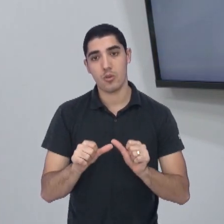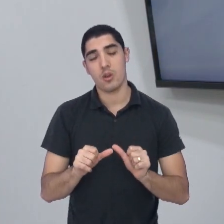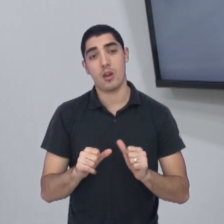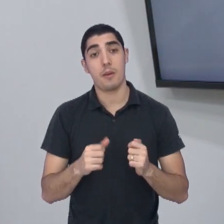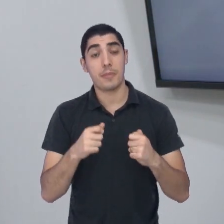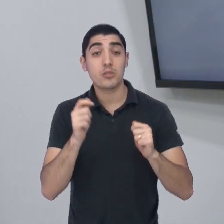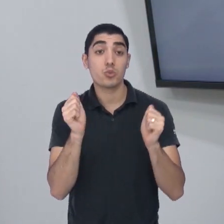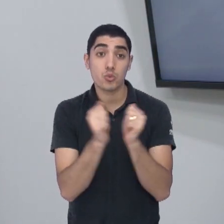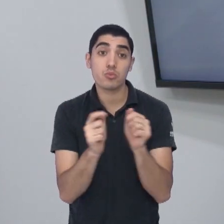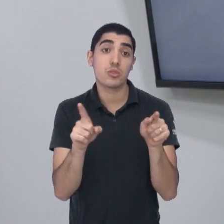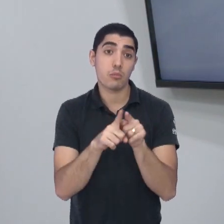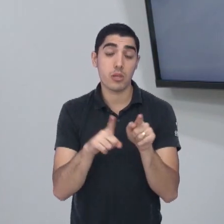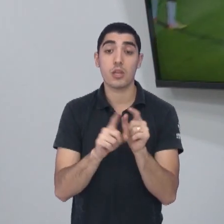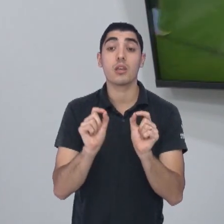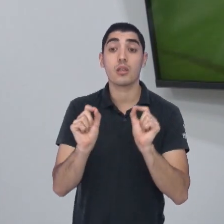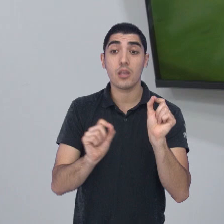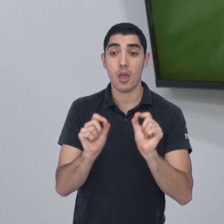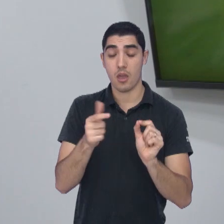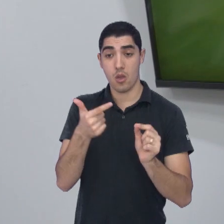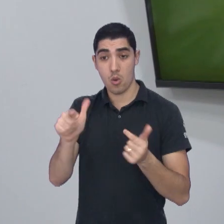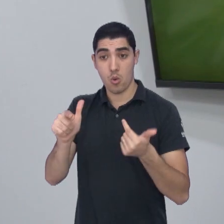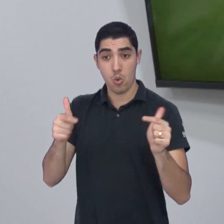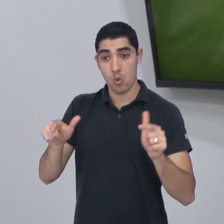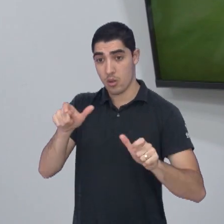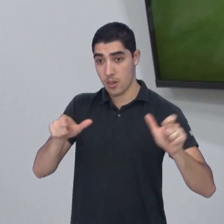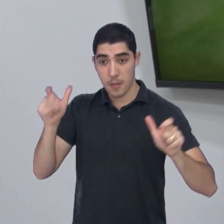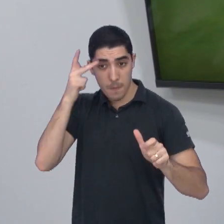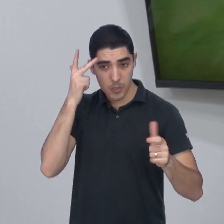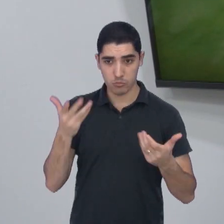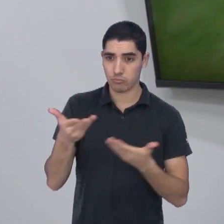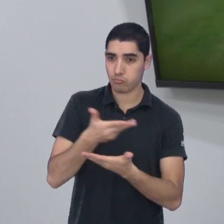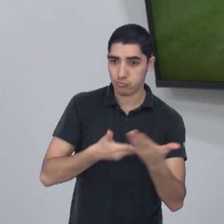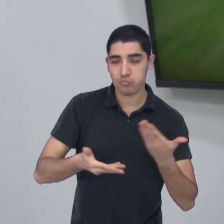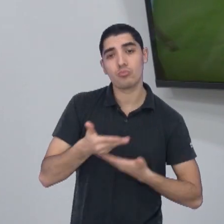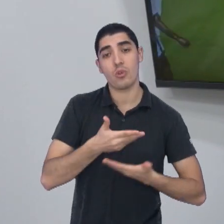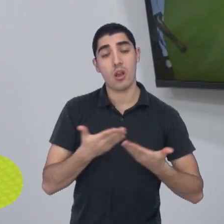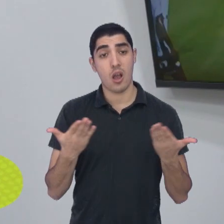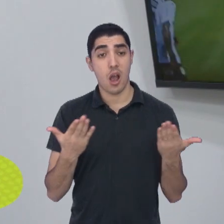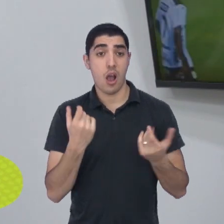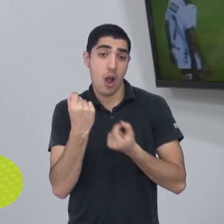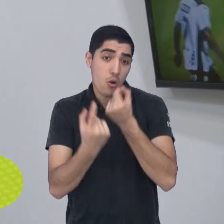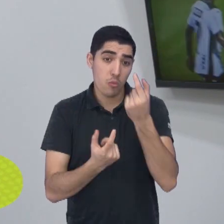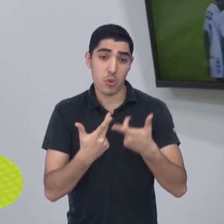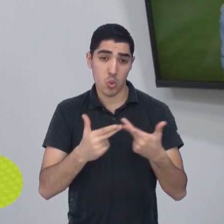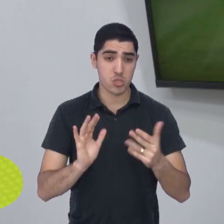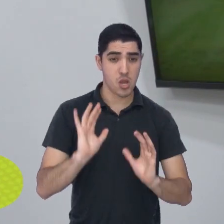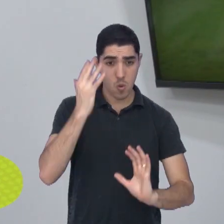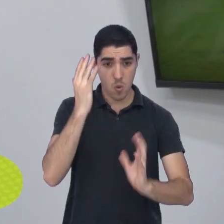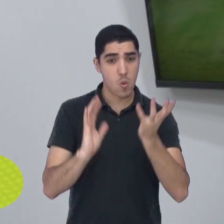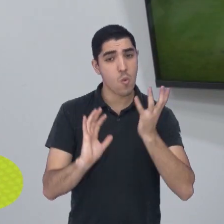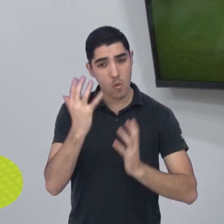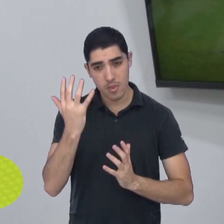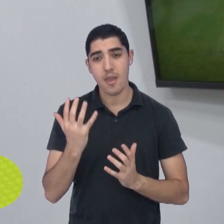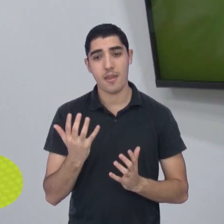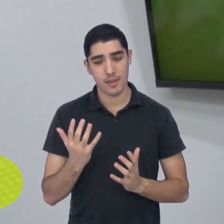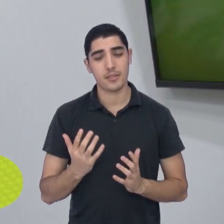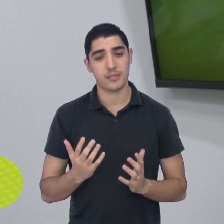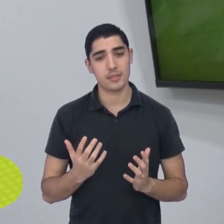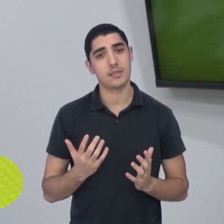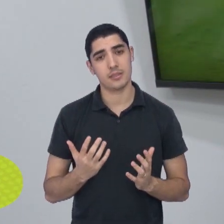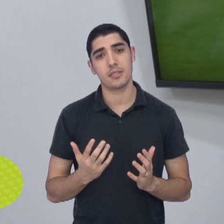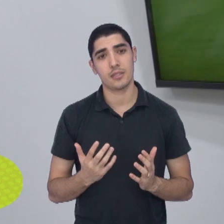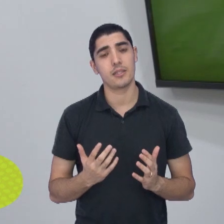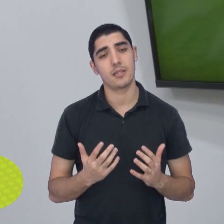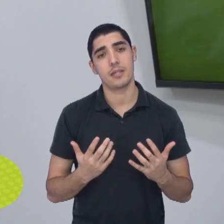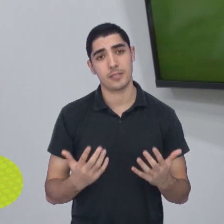né? E existia aqui algumas outras situações. A gente teve algumas perdas de jogadores que poderiam fazer com que ele funcionasse melhor,